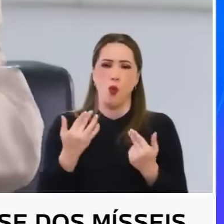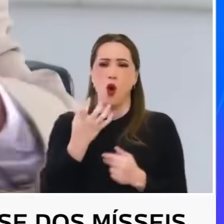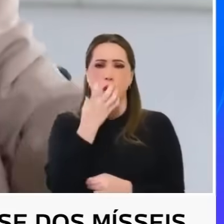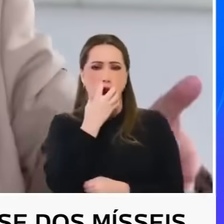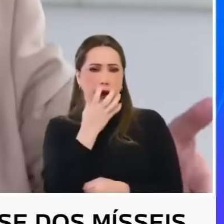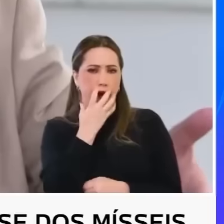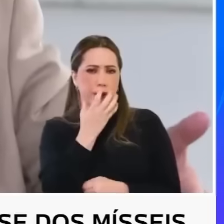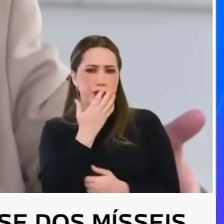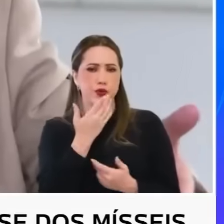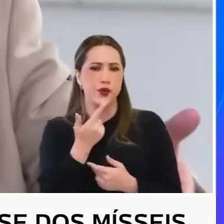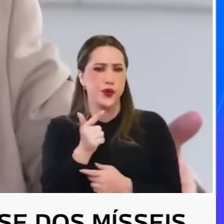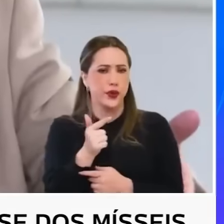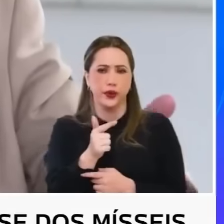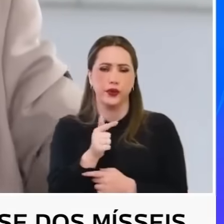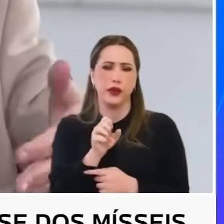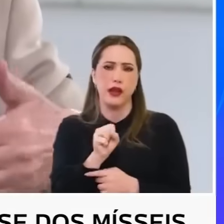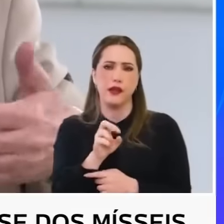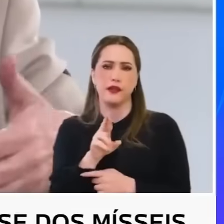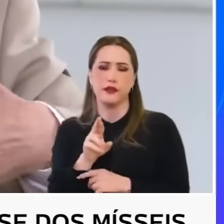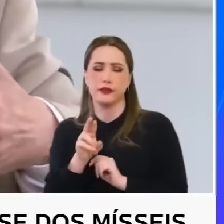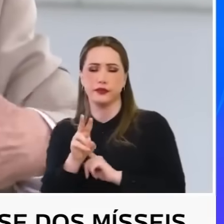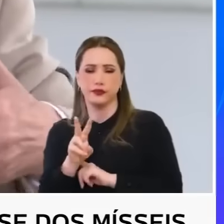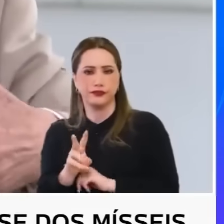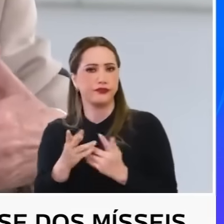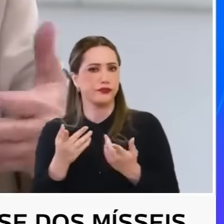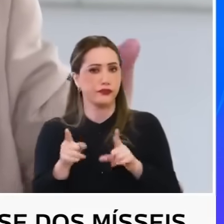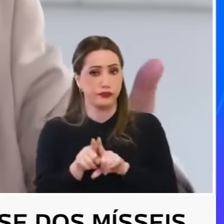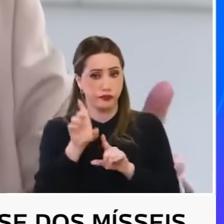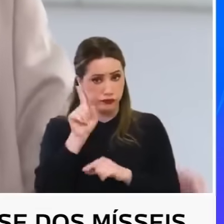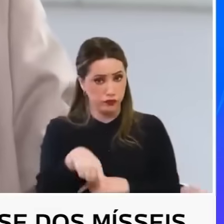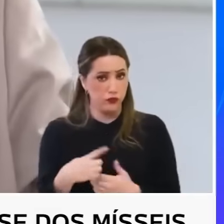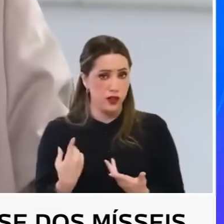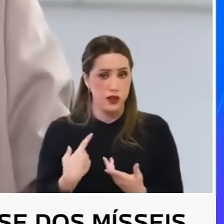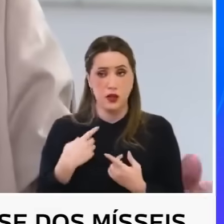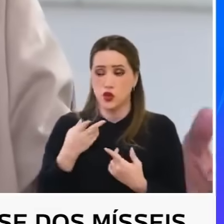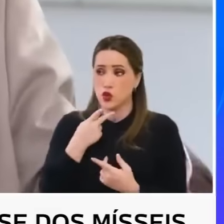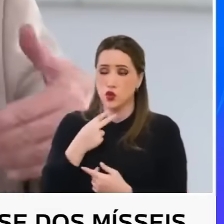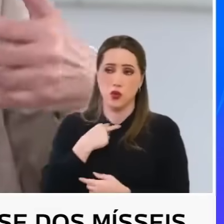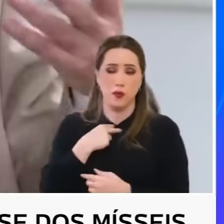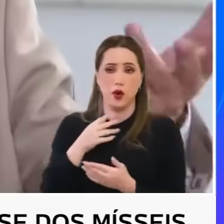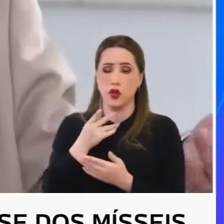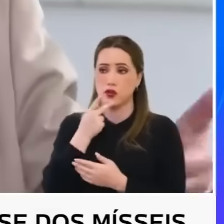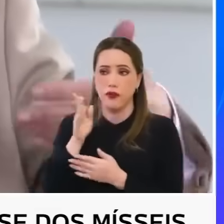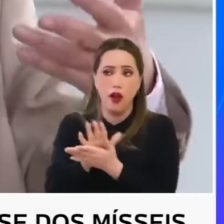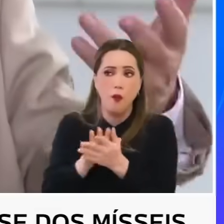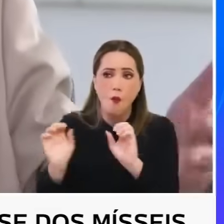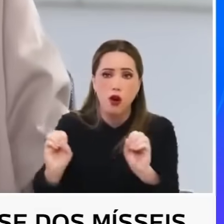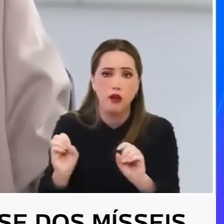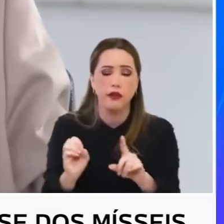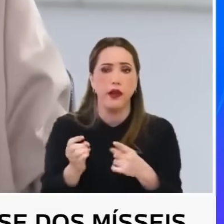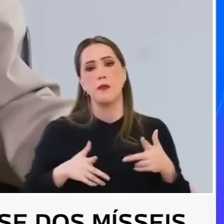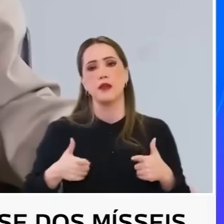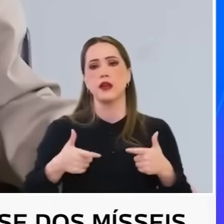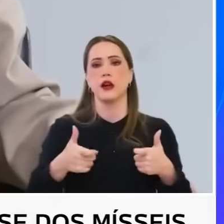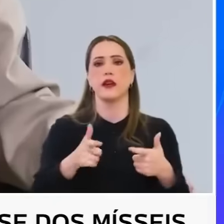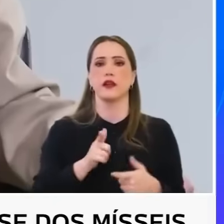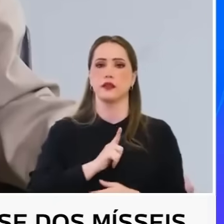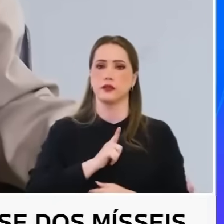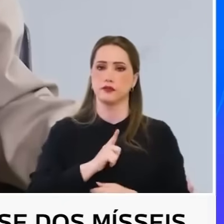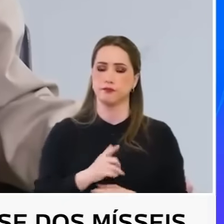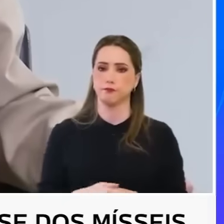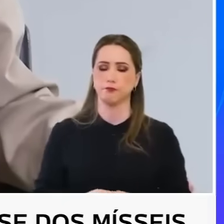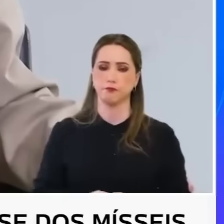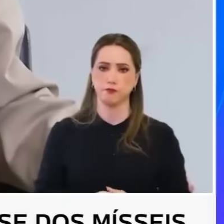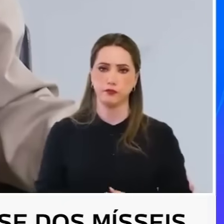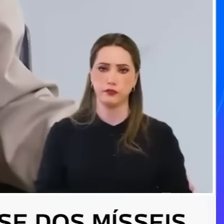crise dos mísseis na década de 60 e criticou a falta de uma ação institucional da ONU diantes da Guerra em Gaza ele